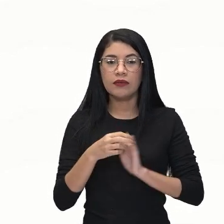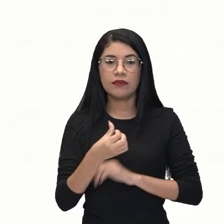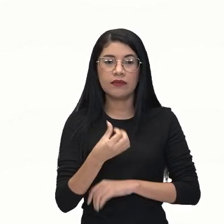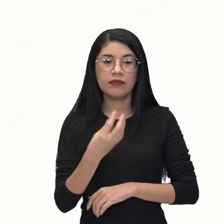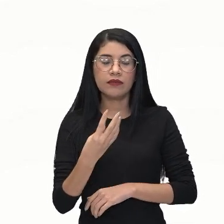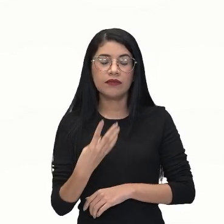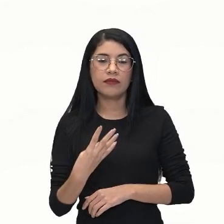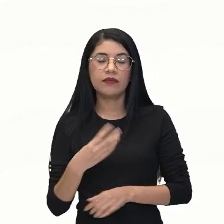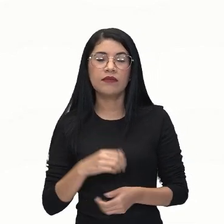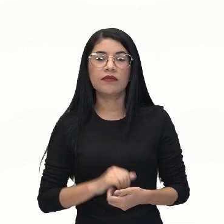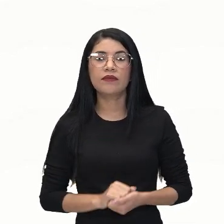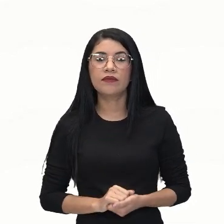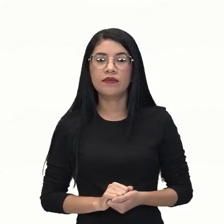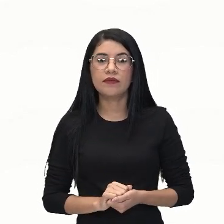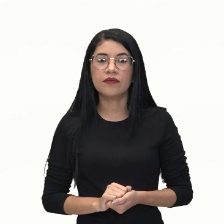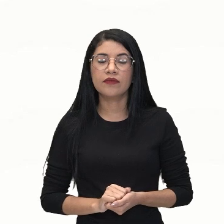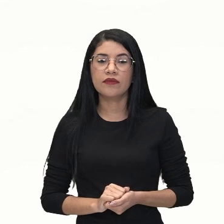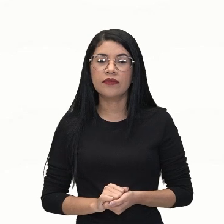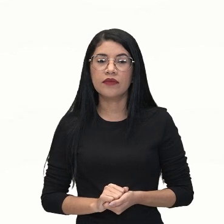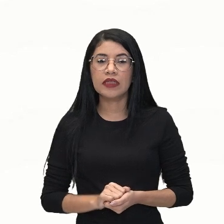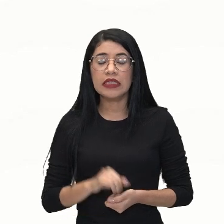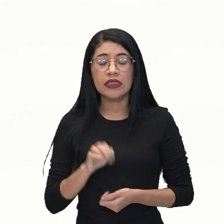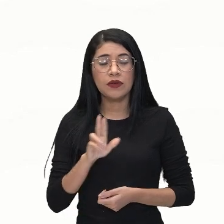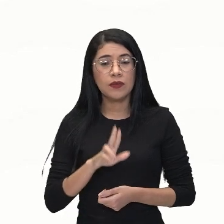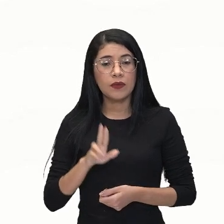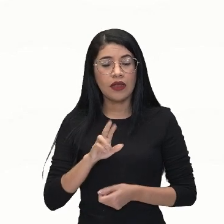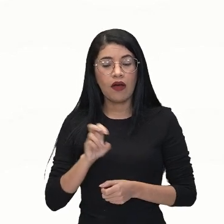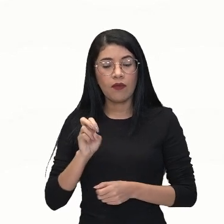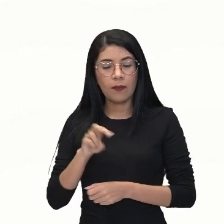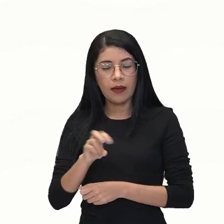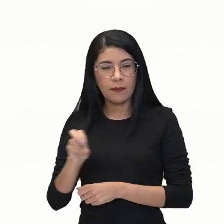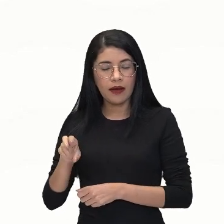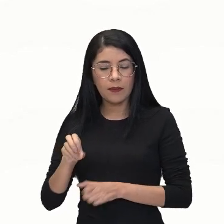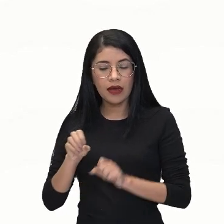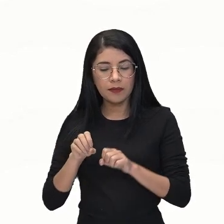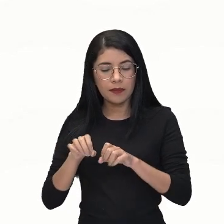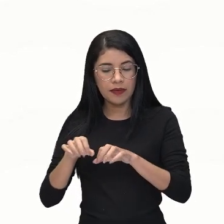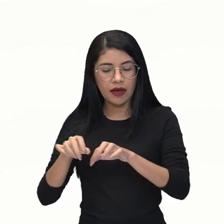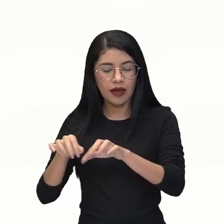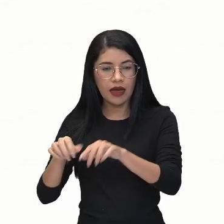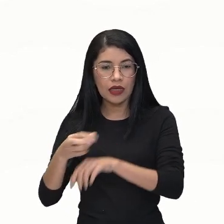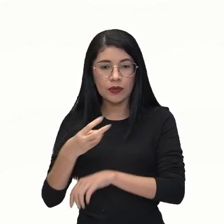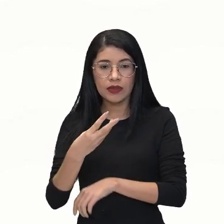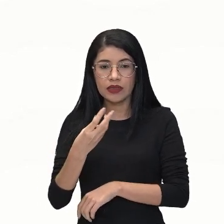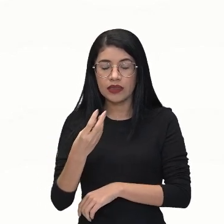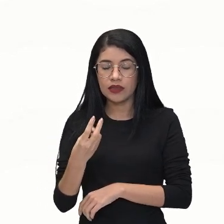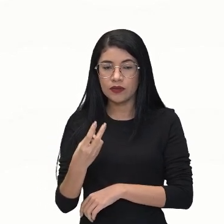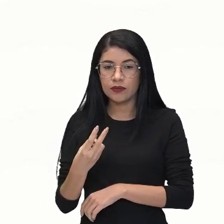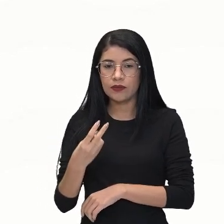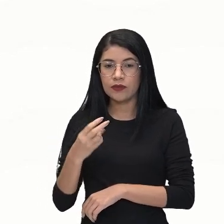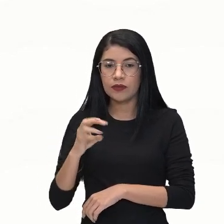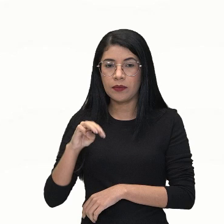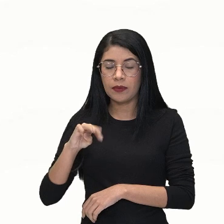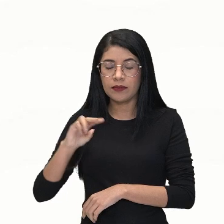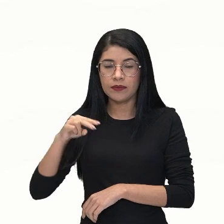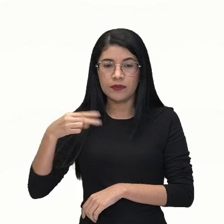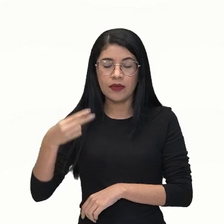quiser fazer, né, usar o fertilizante aqui nos meus 32 metros quadrados, eu vou precisar